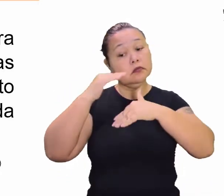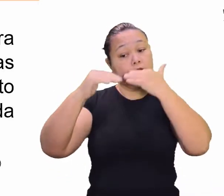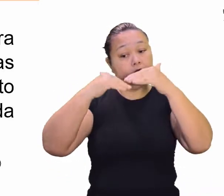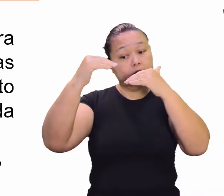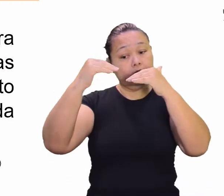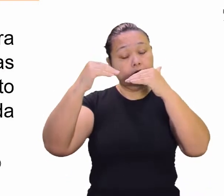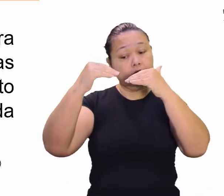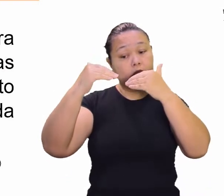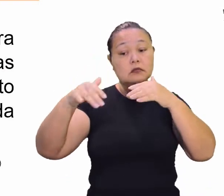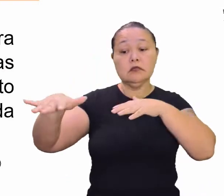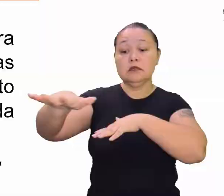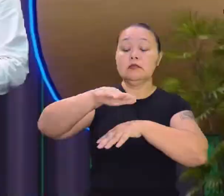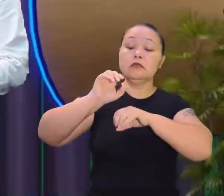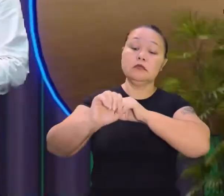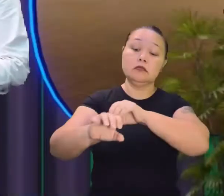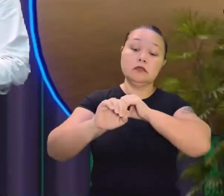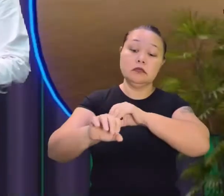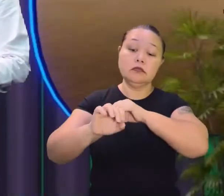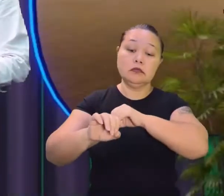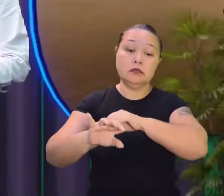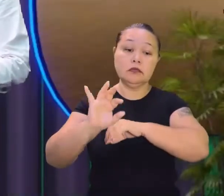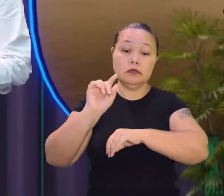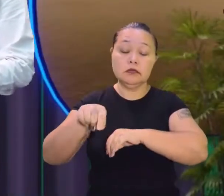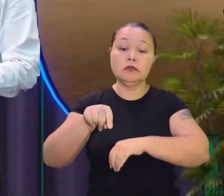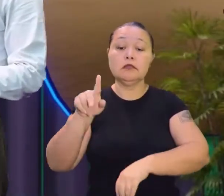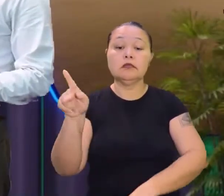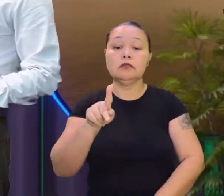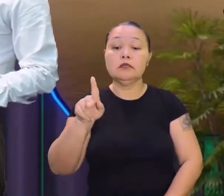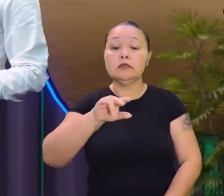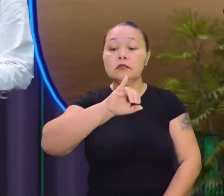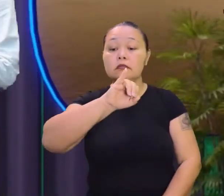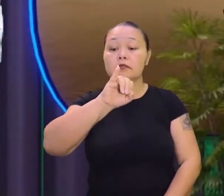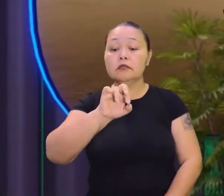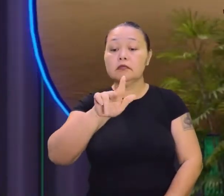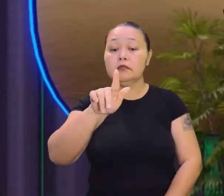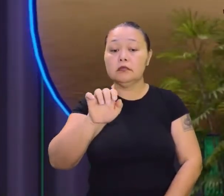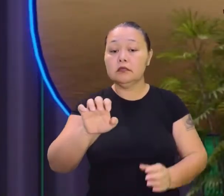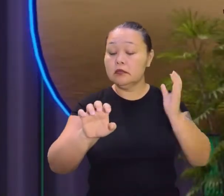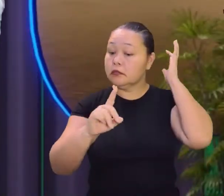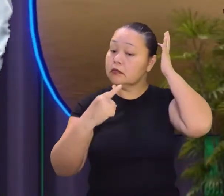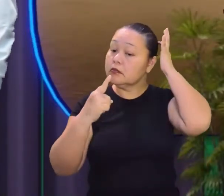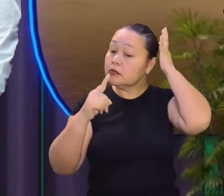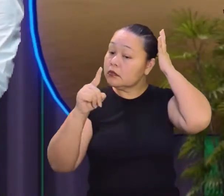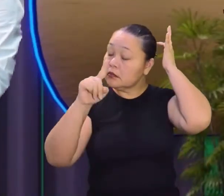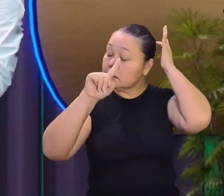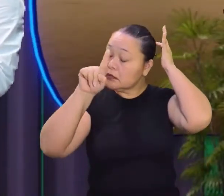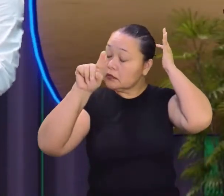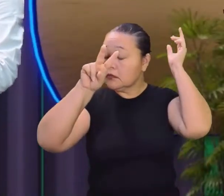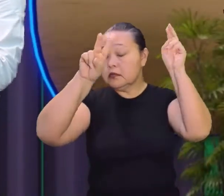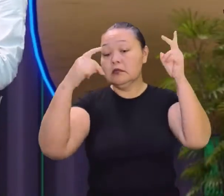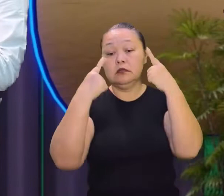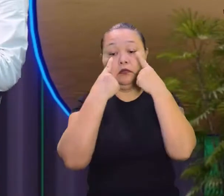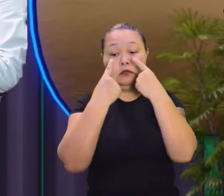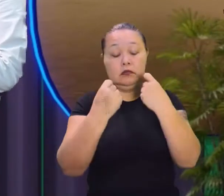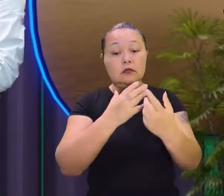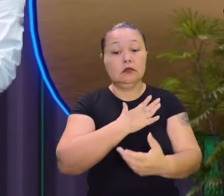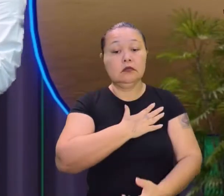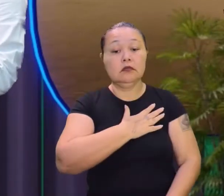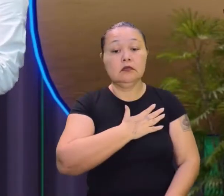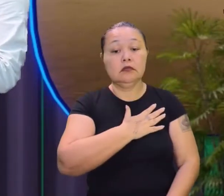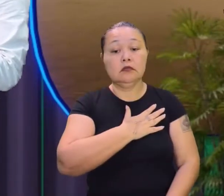desenvolvimento no campo educacional. Não é isso, professor Jorge? Você tocou num assunto interessante.